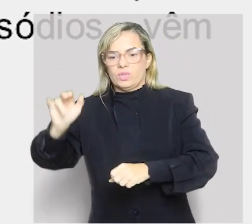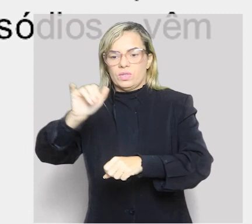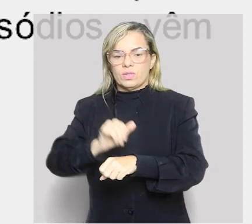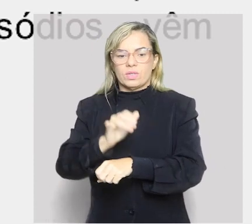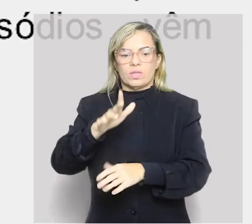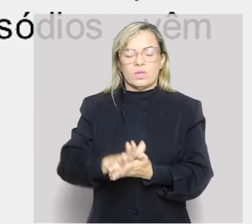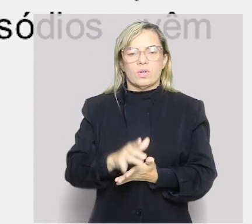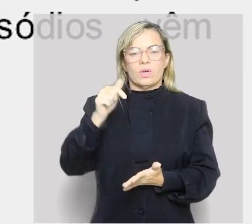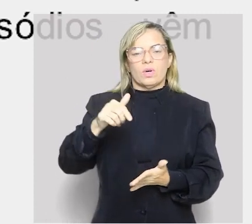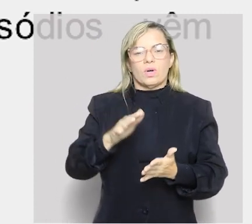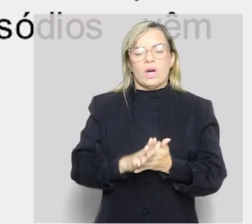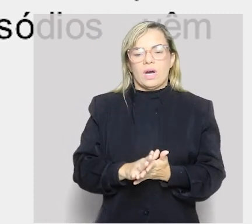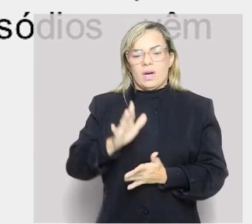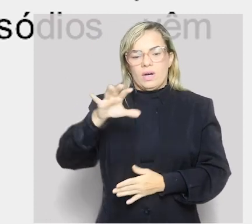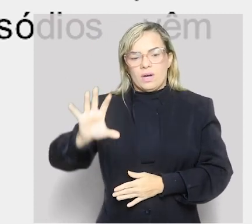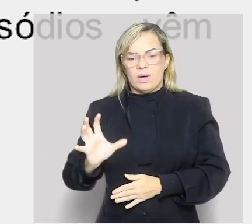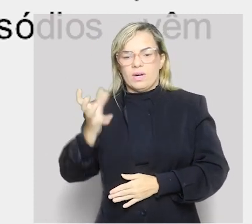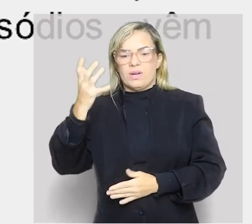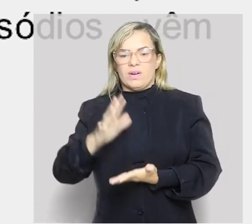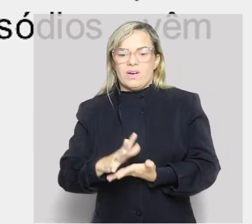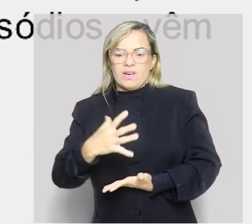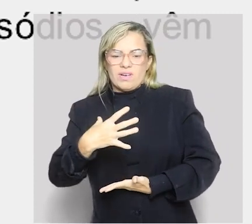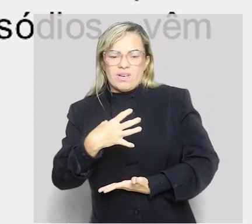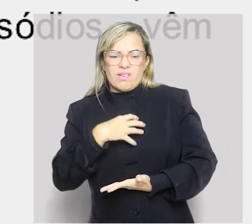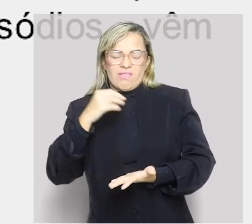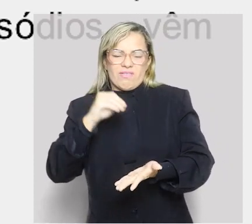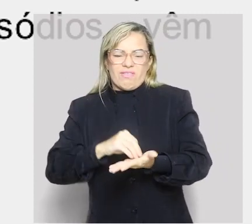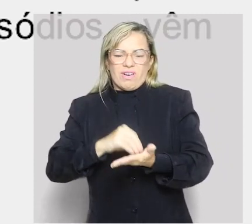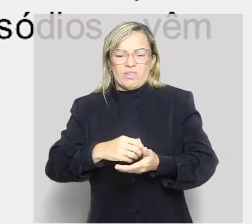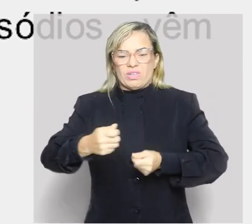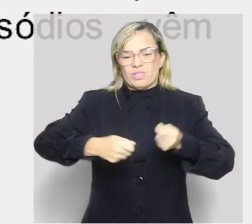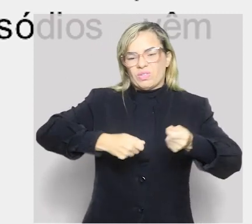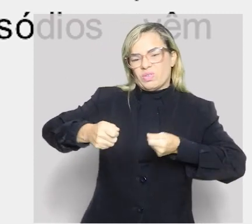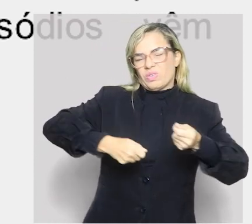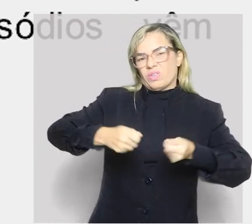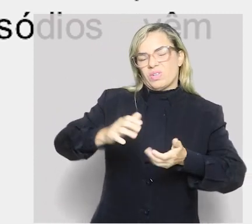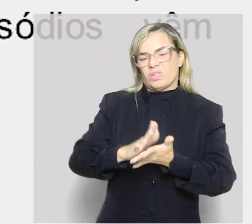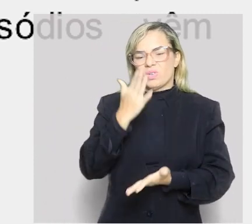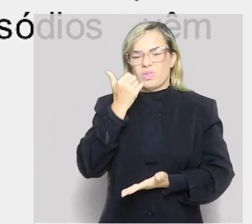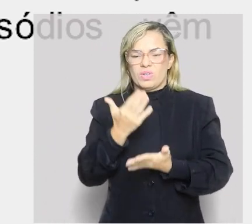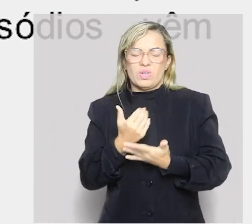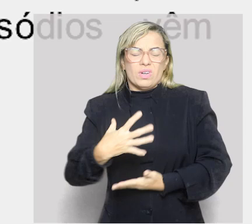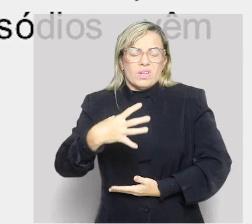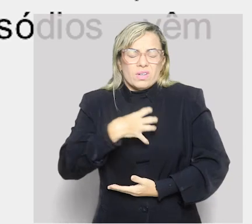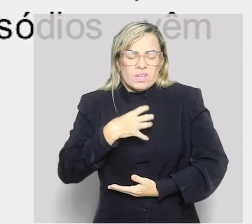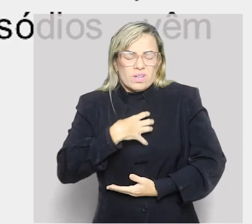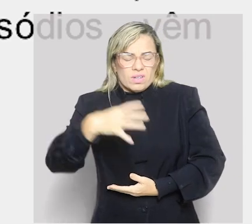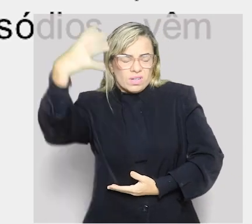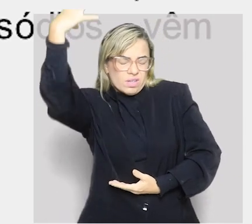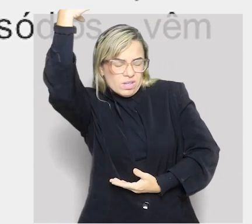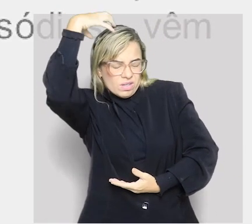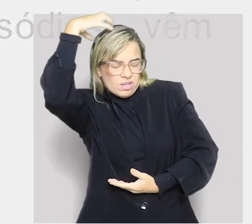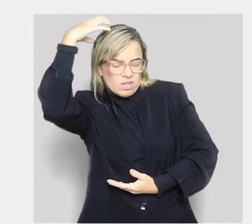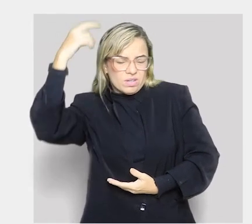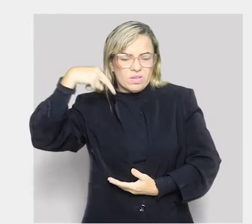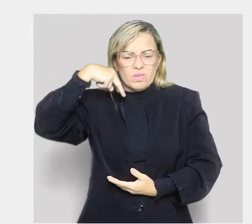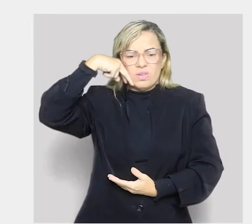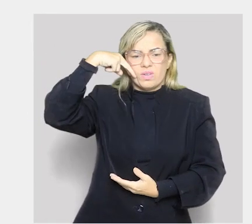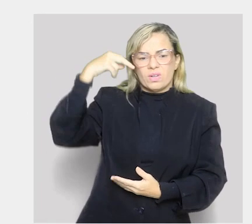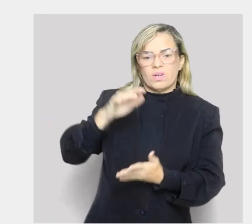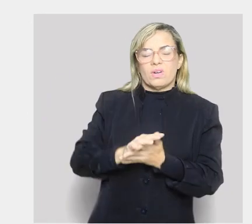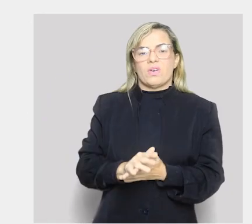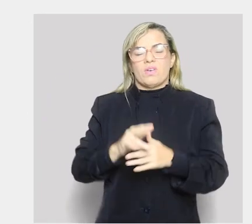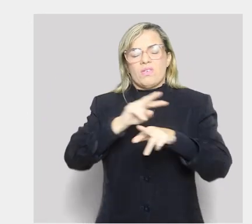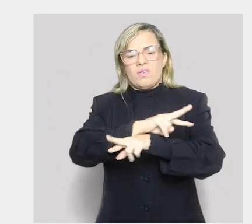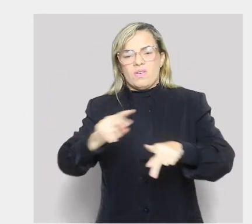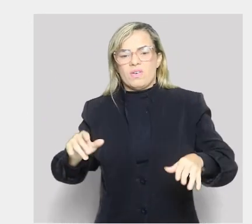de falta de controle sobre o ato de comer, sentimentos de culpa e de vergonha. Muitas pessoas com